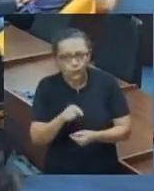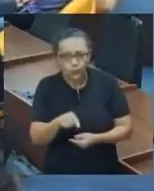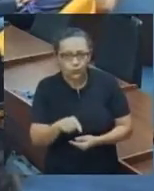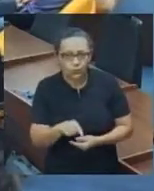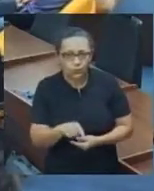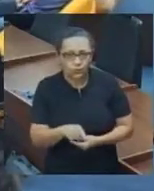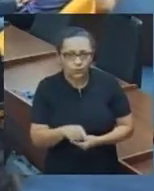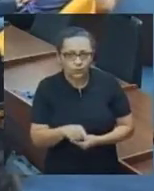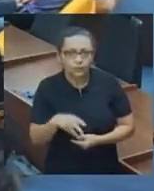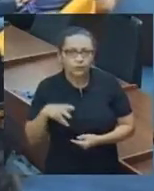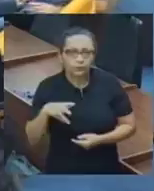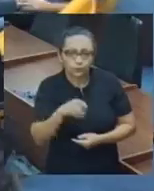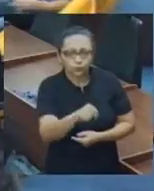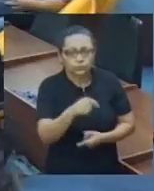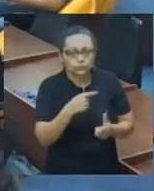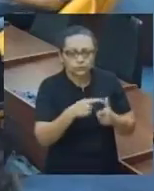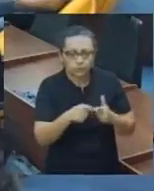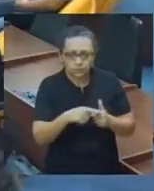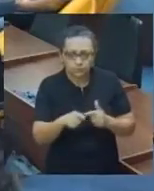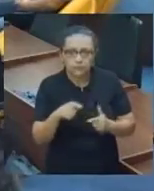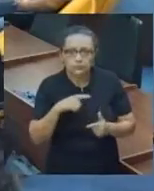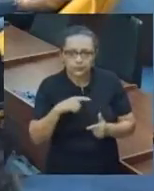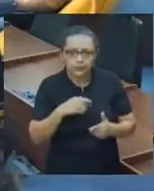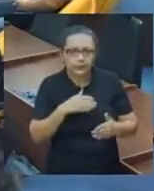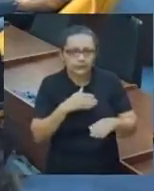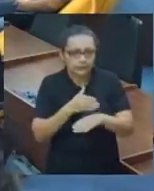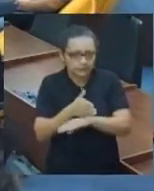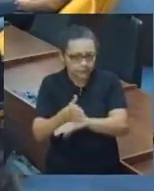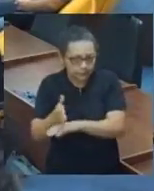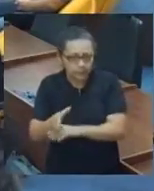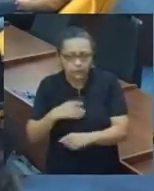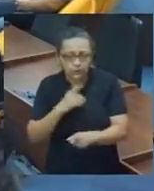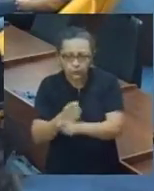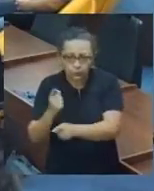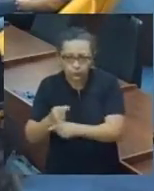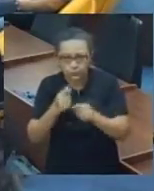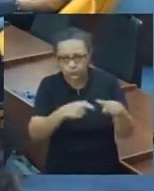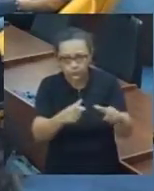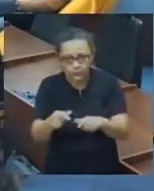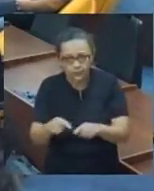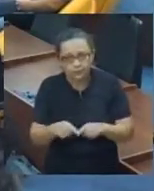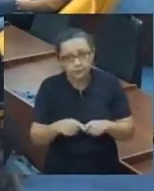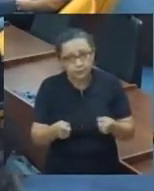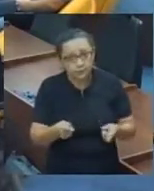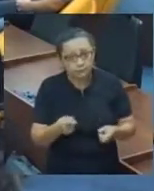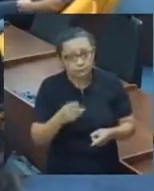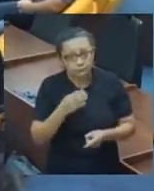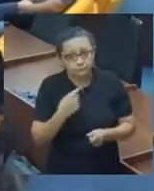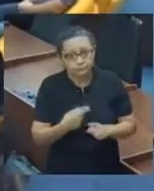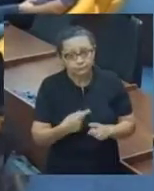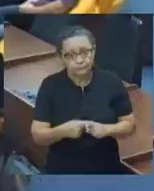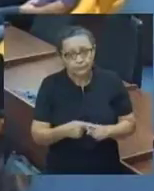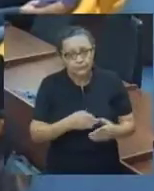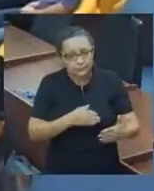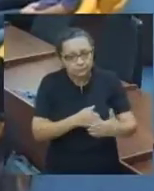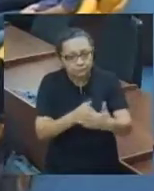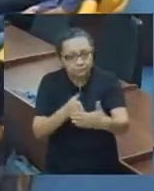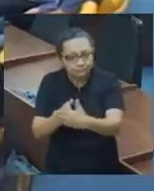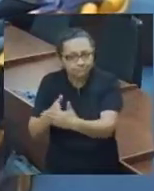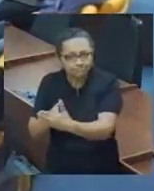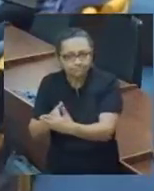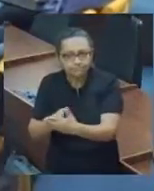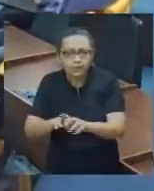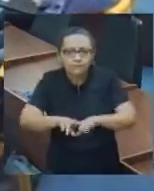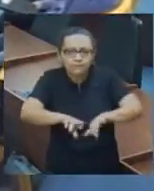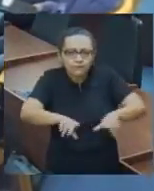pra todos esses problemas que de acessibilidade que se encontra nesses locais até porque as barreiras elas variam